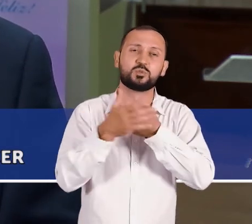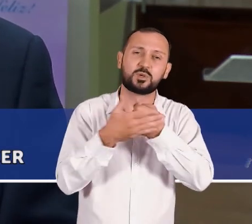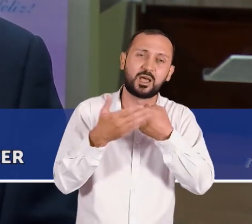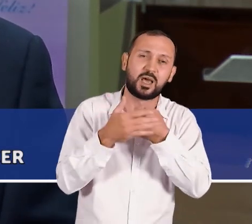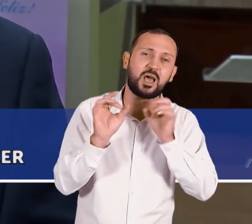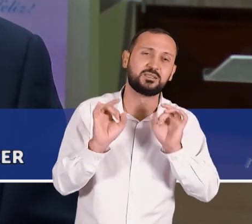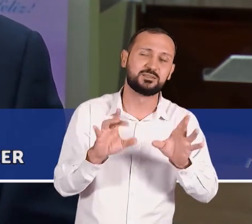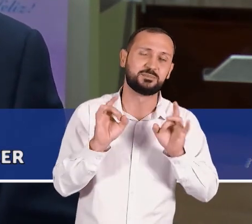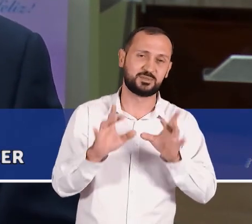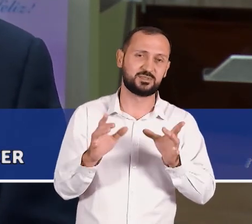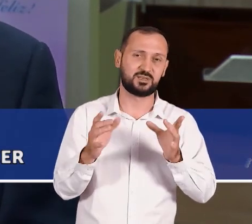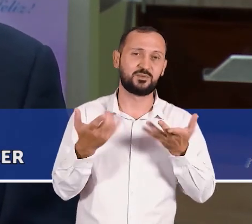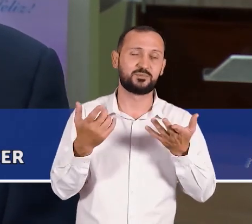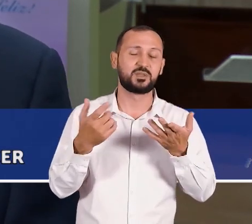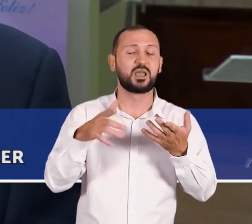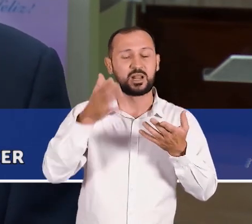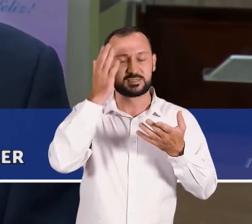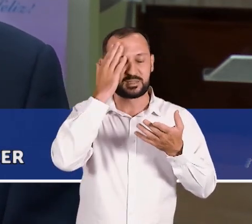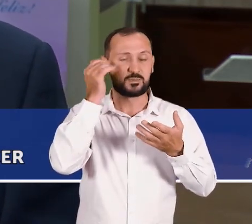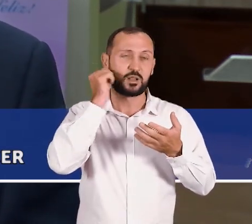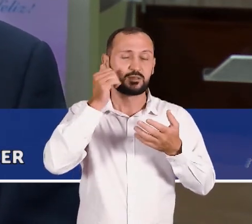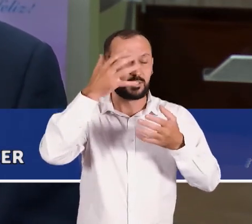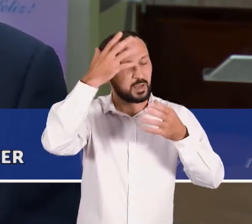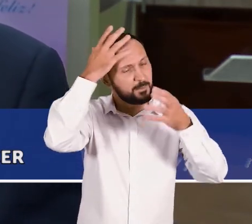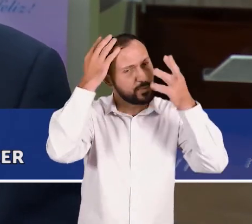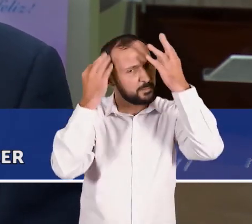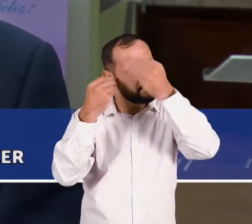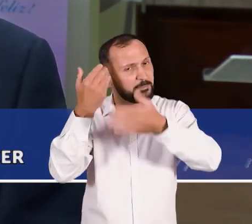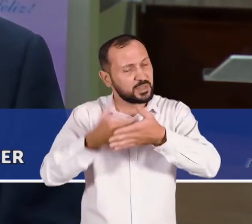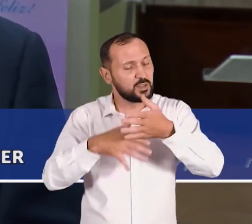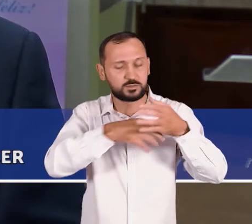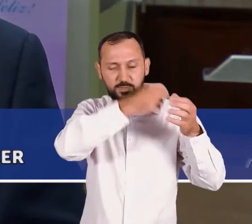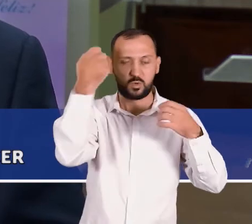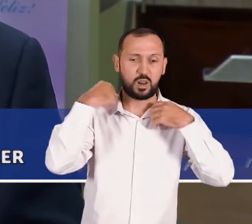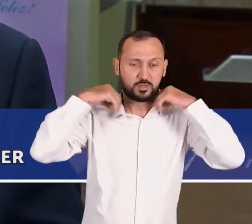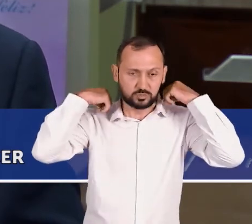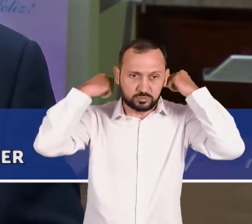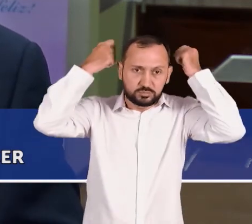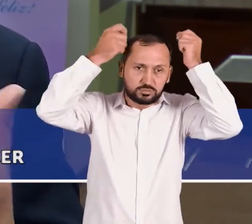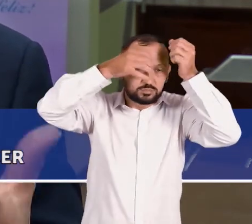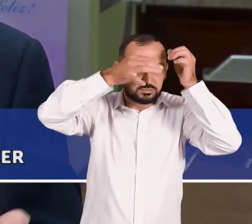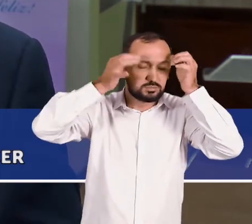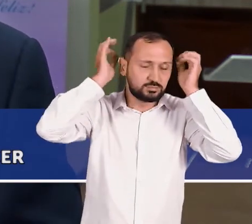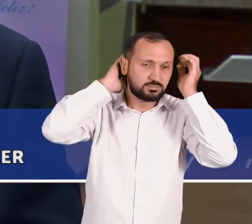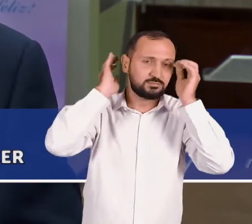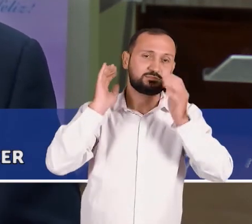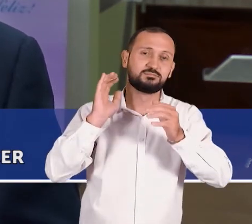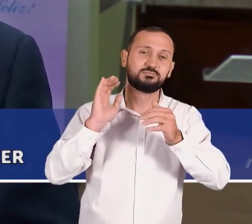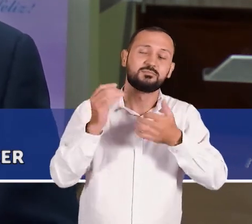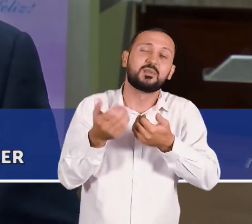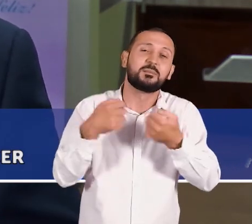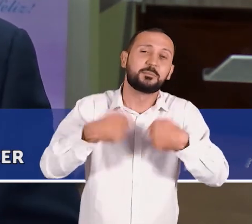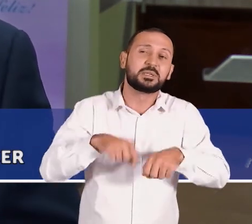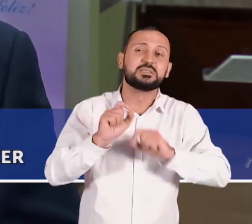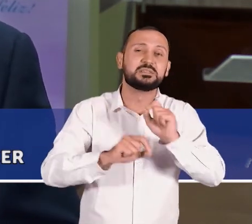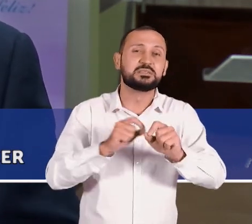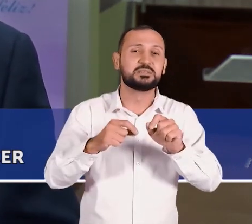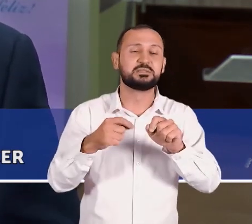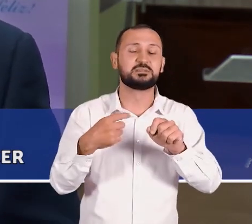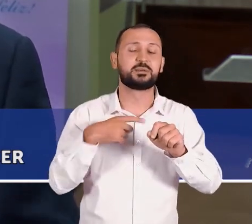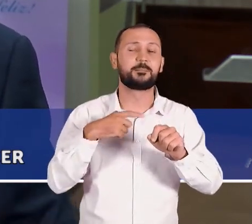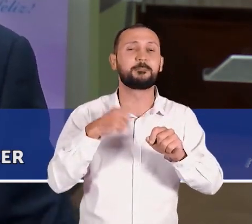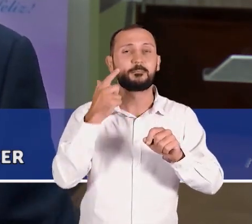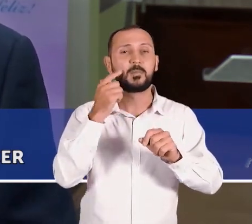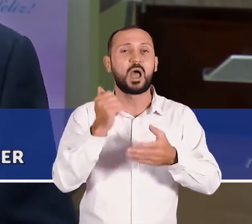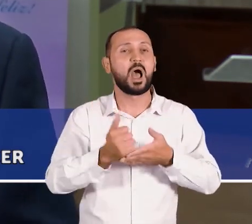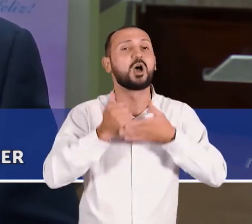realmente de um carinho, despir de toda a vaidade, perder o cabelo, aí vem essa cobertura, o lenço, né, que é